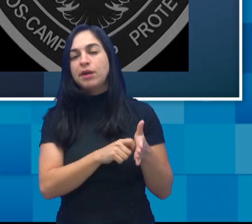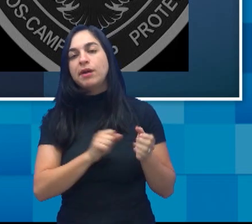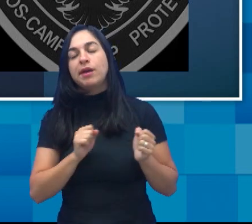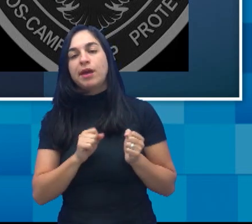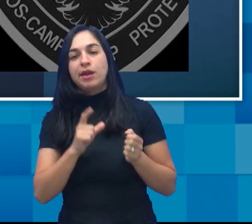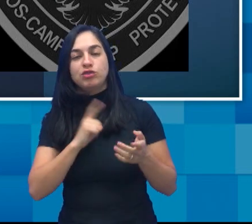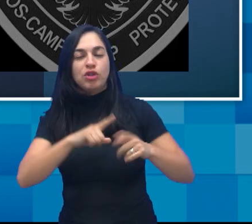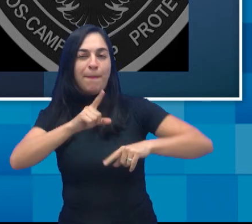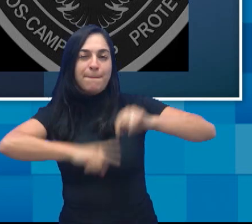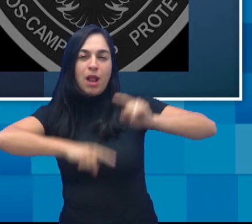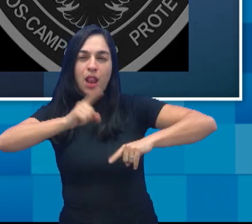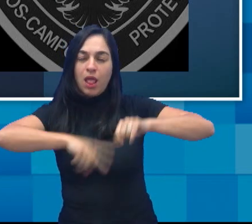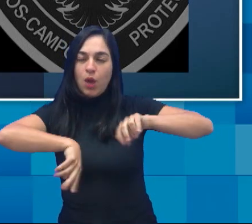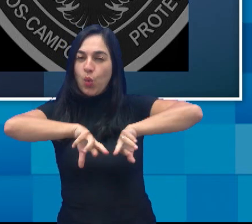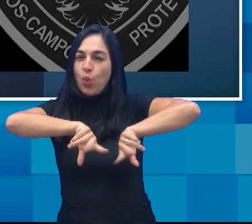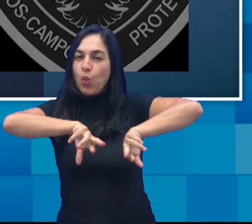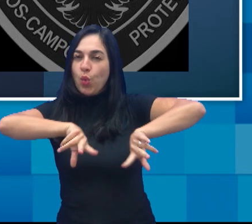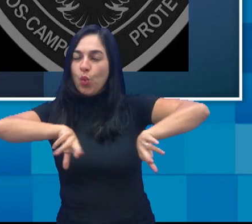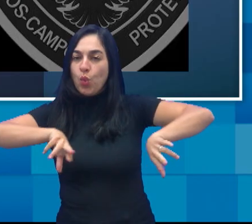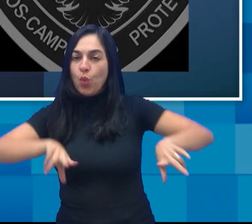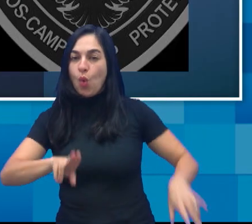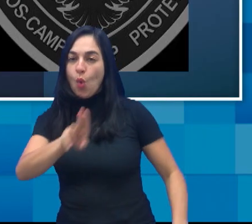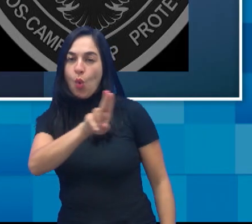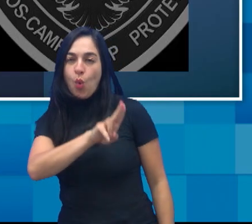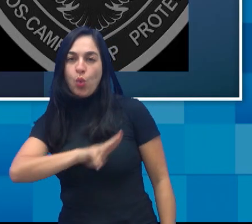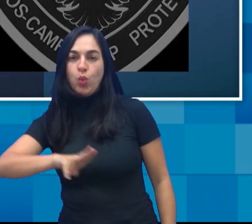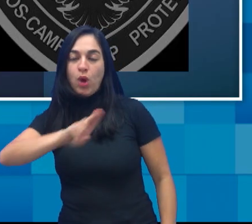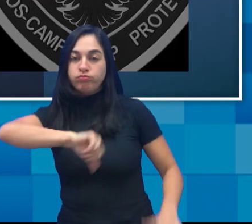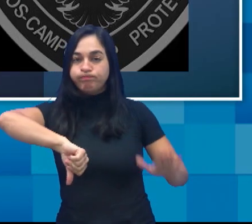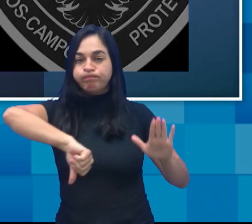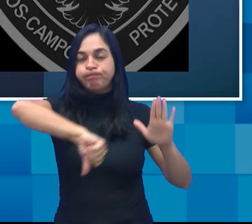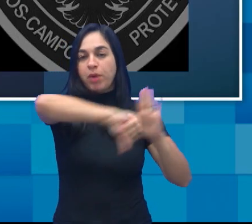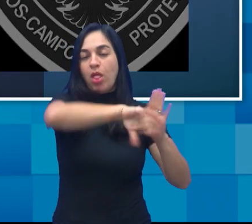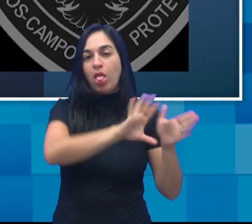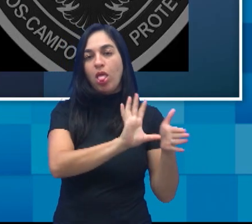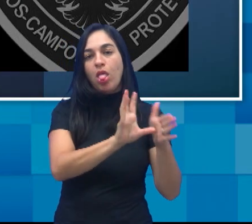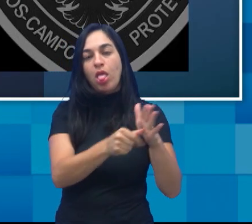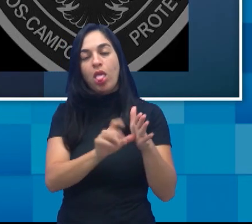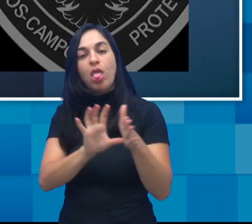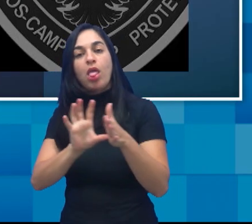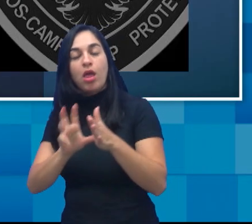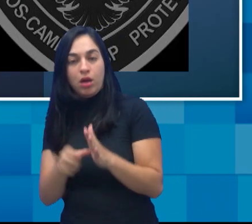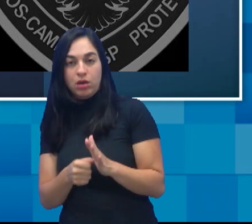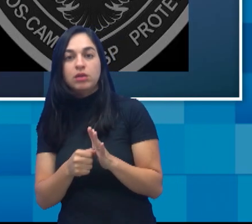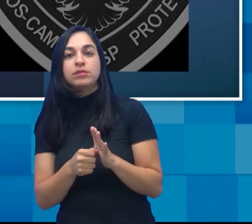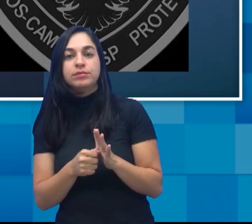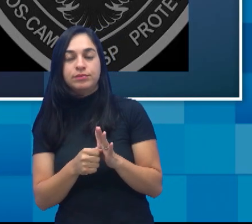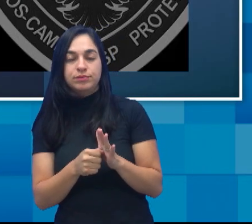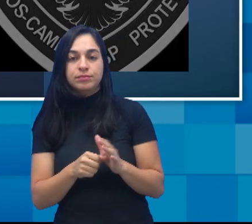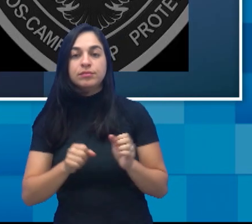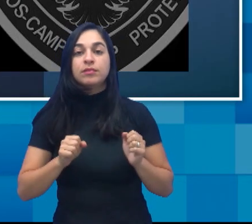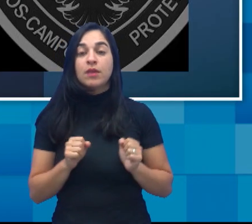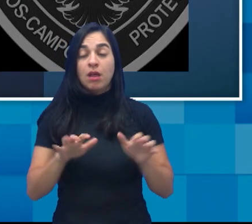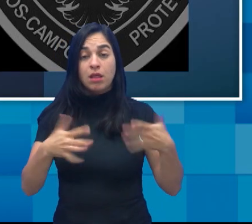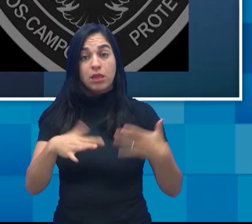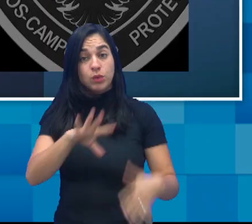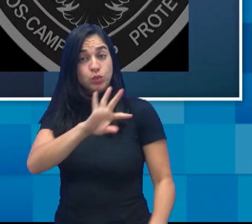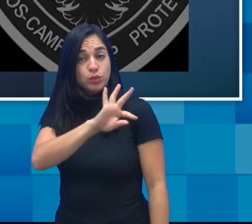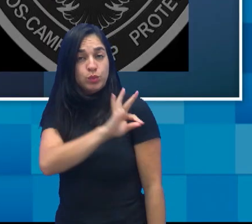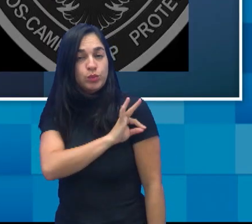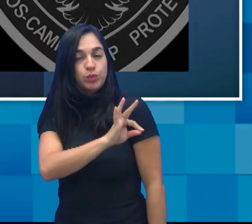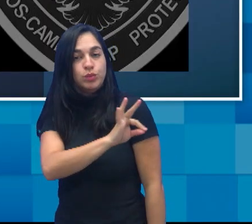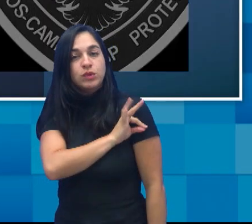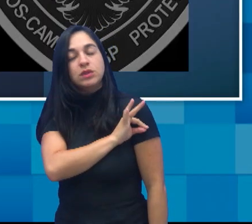ferramentas e diversos objetos relacionados aos delitos investigados. Paralelamente, os guardas civis